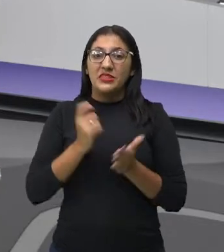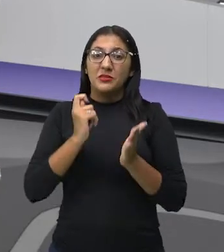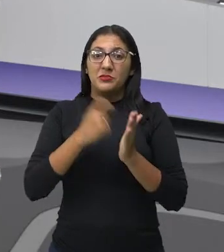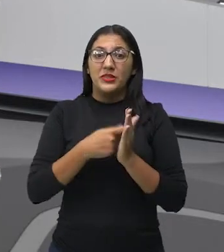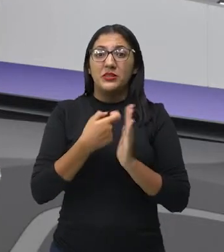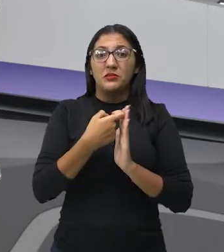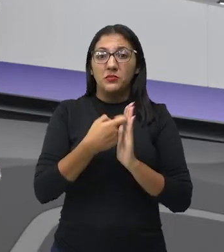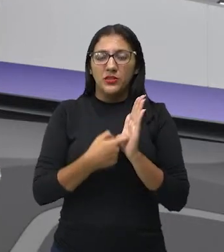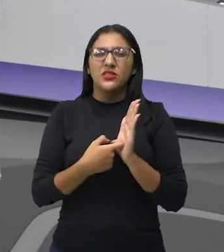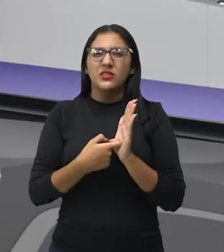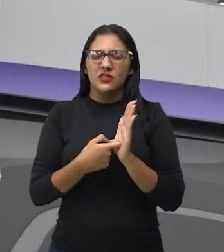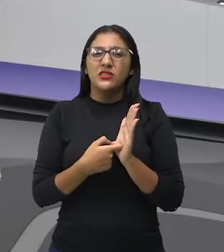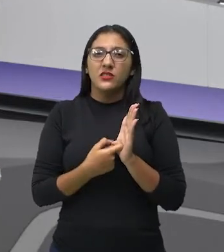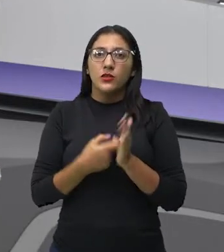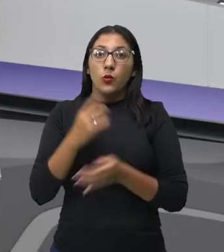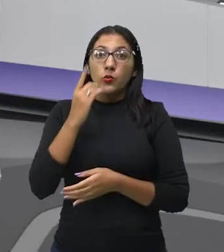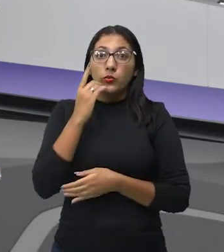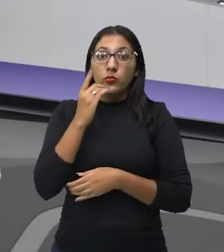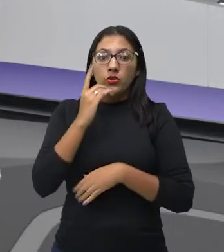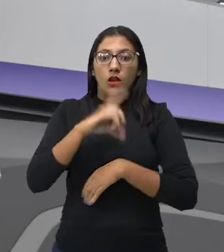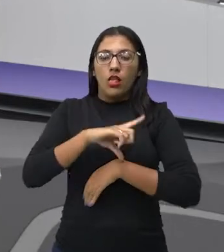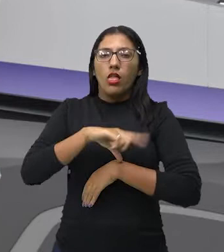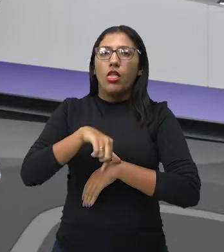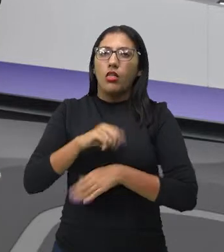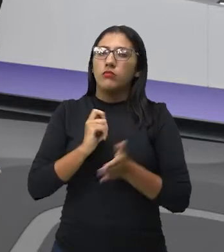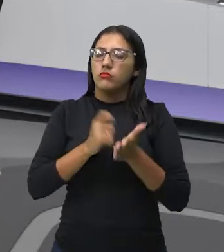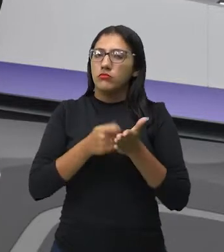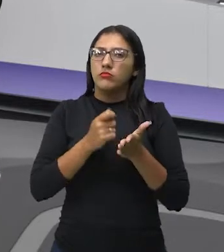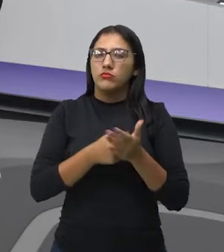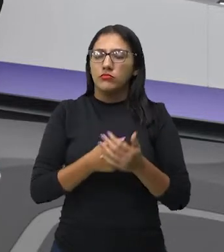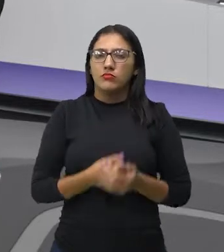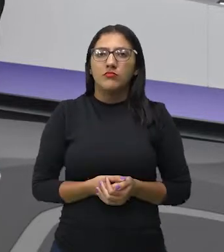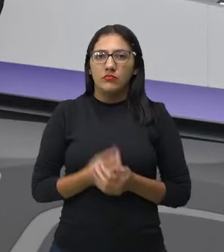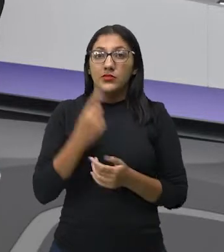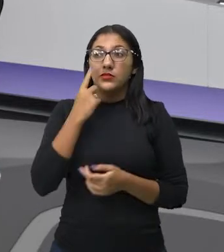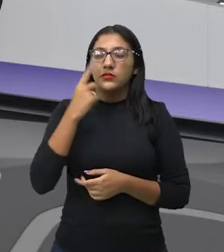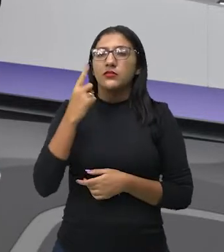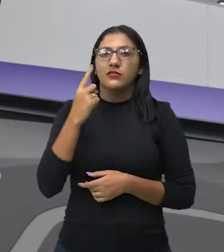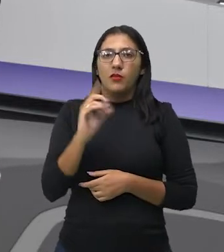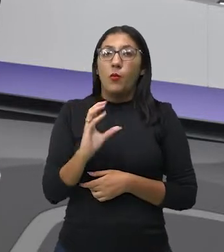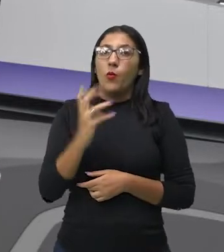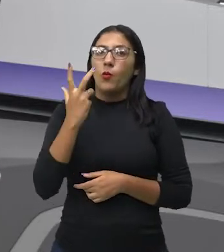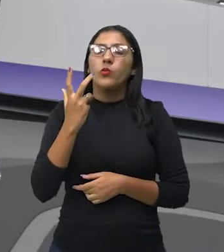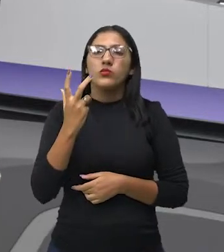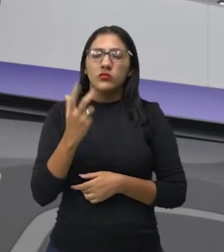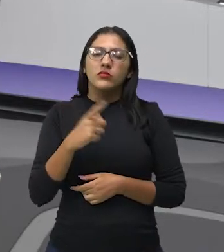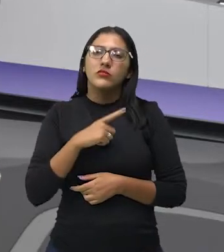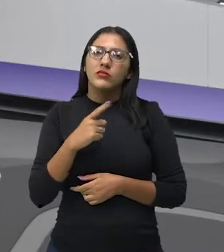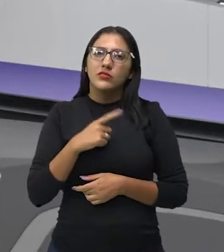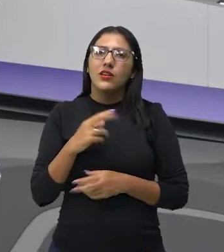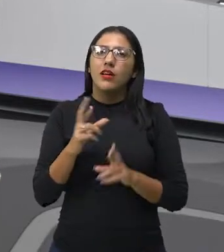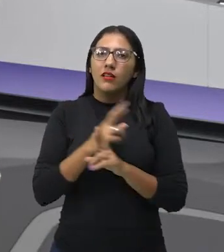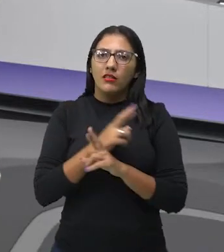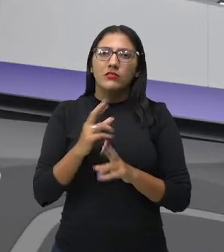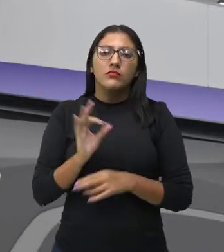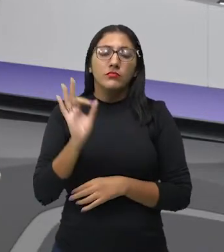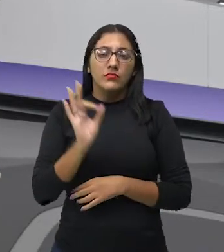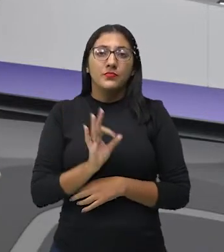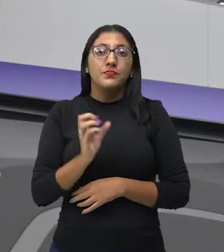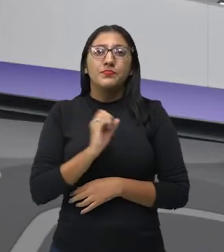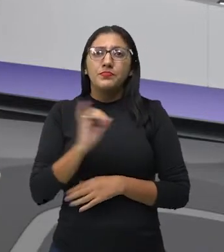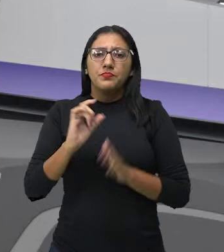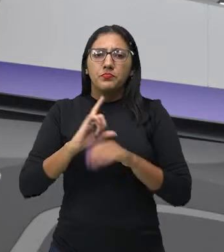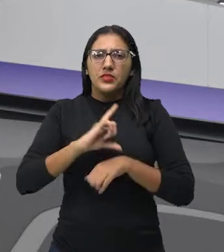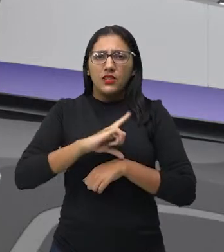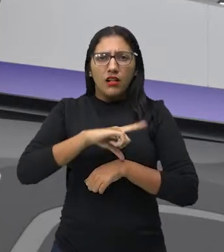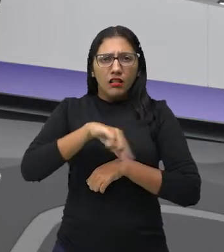Paguei juros proporcionais aos dias de atraso. Olha outra situação aí que envolve juros. Se você